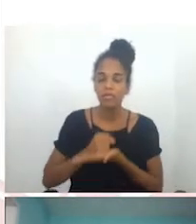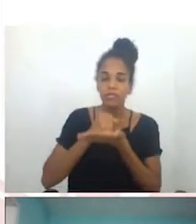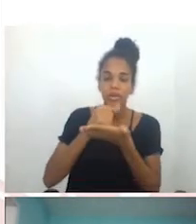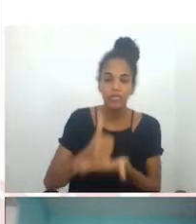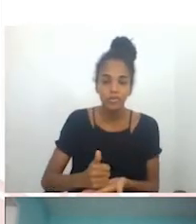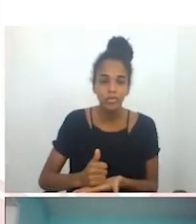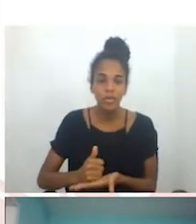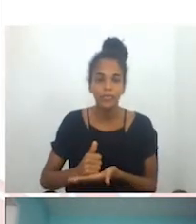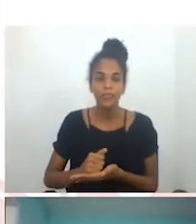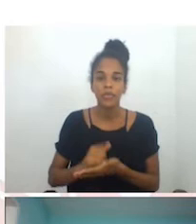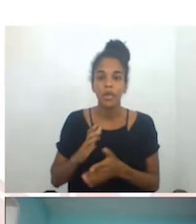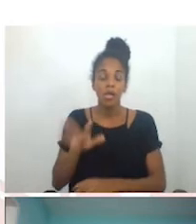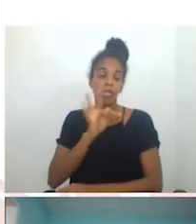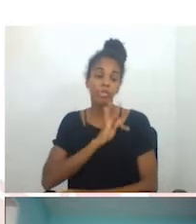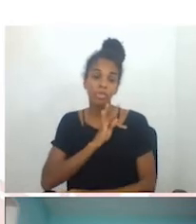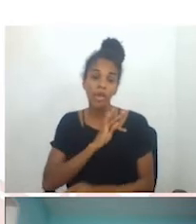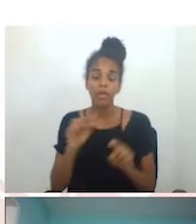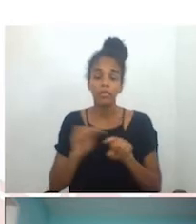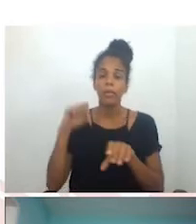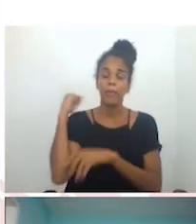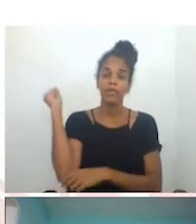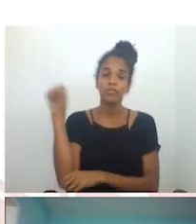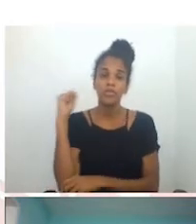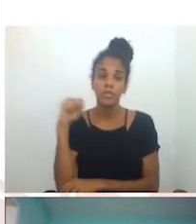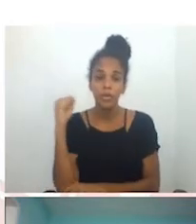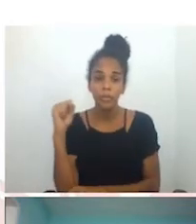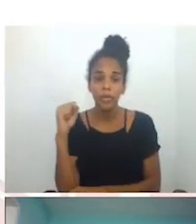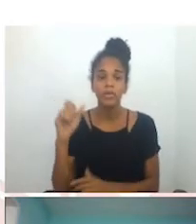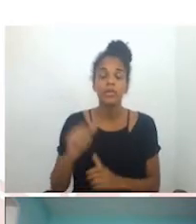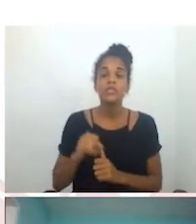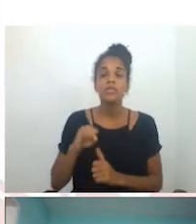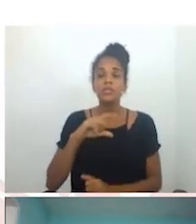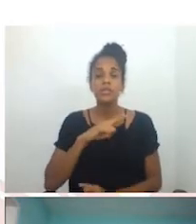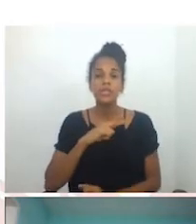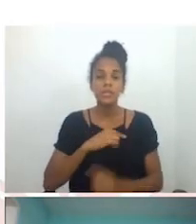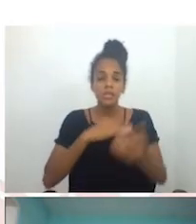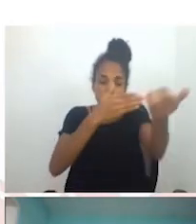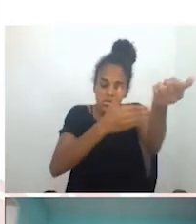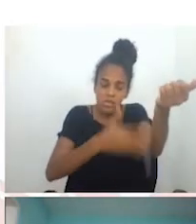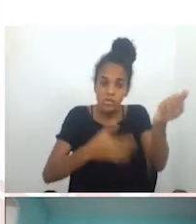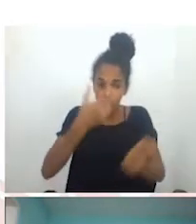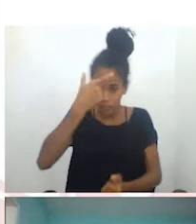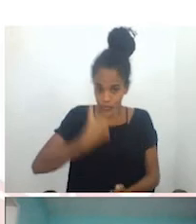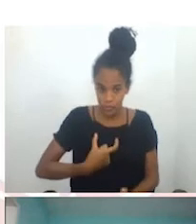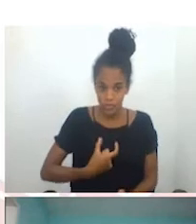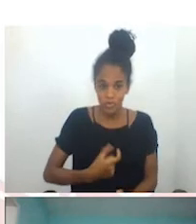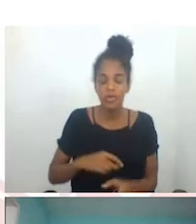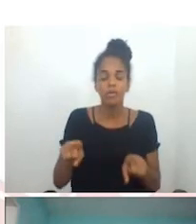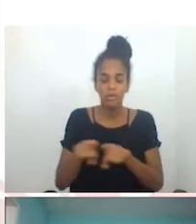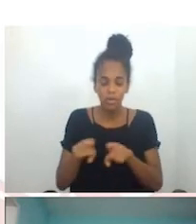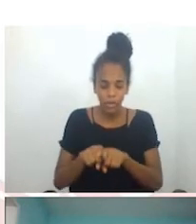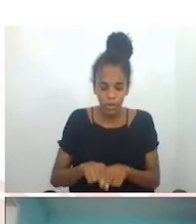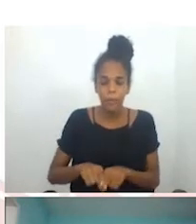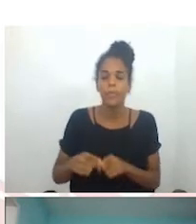enfermeiro, um técnico, um fisioterapeuta, e se na emergência tiver cirurgião, também um cirurgião vai participar, porque caso precise fazer